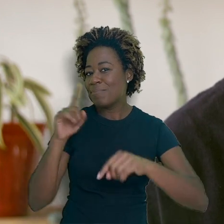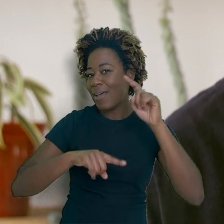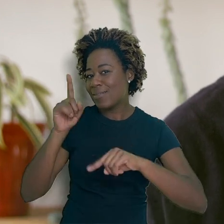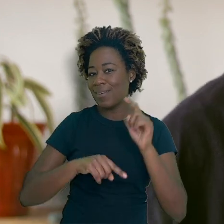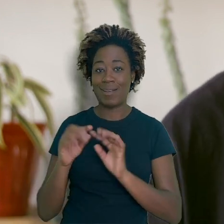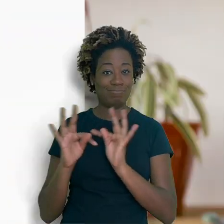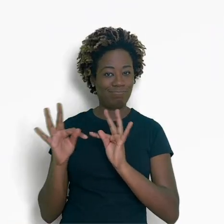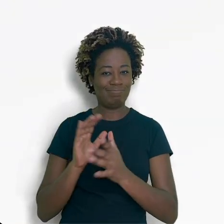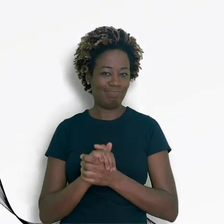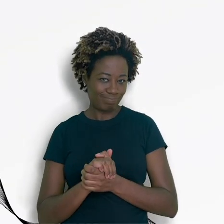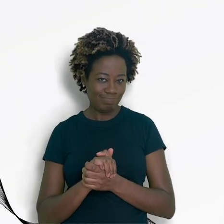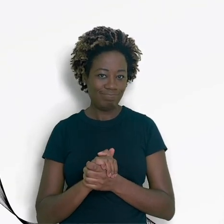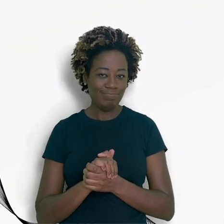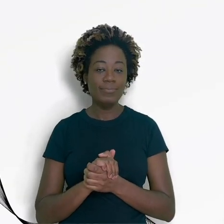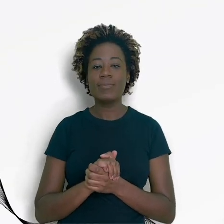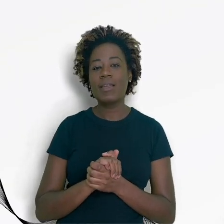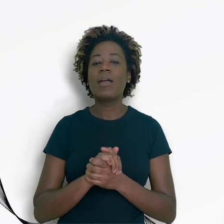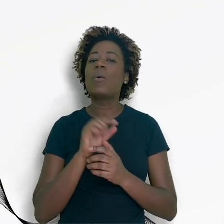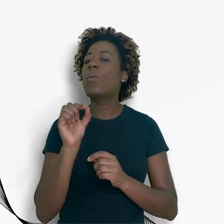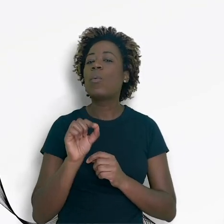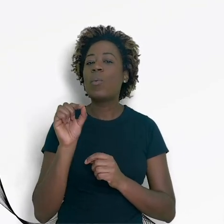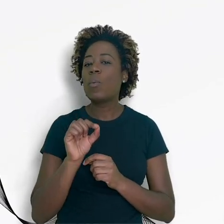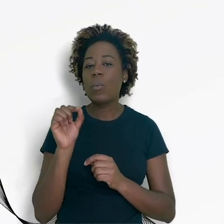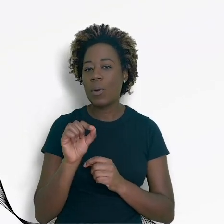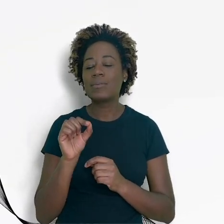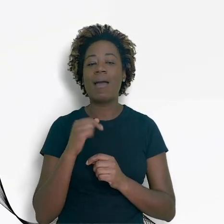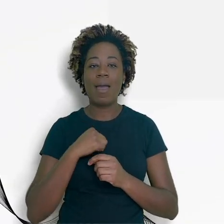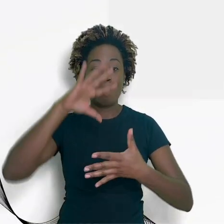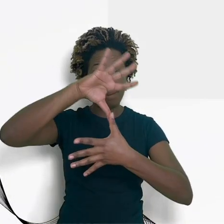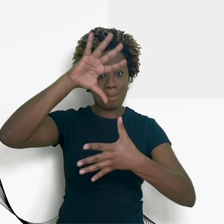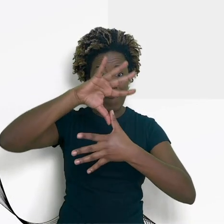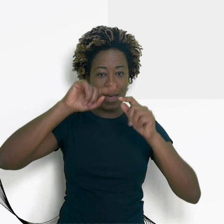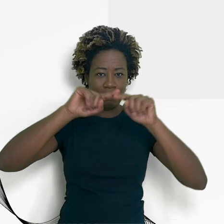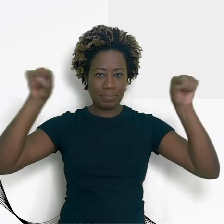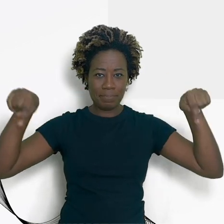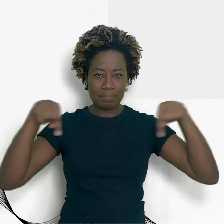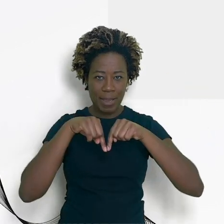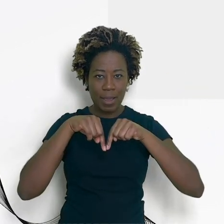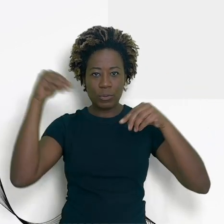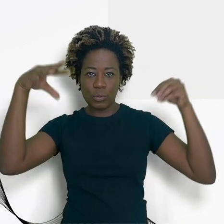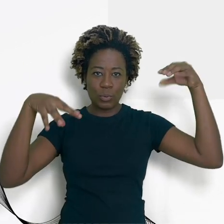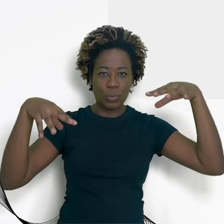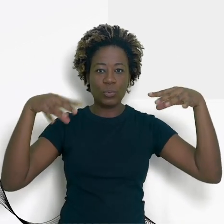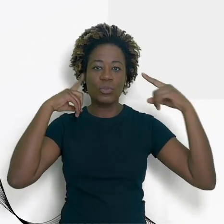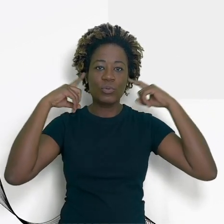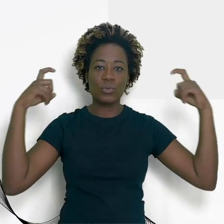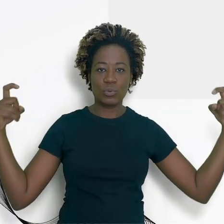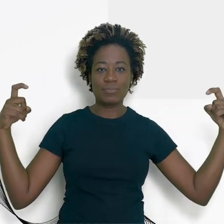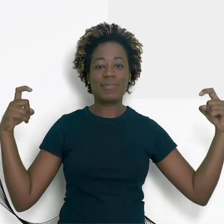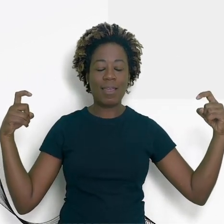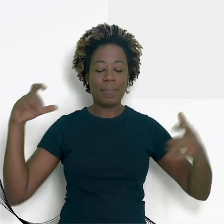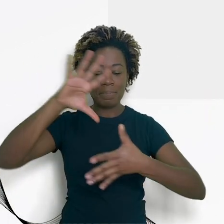materiais técnicos. Material técnico, rider técnico. Mapa de palco, luz e som é literalmente o recorte